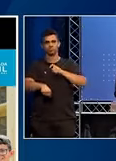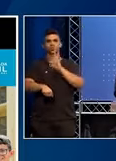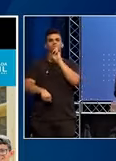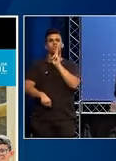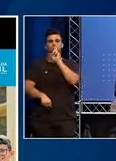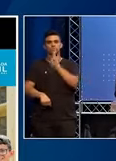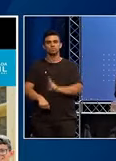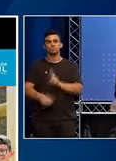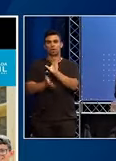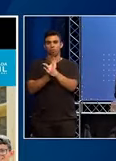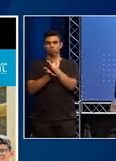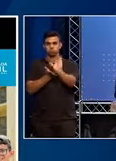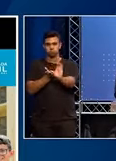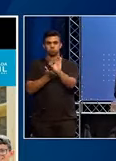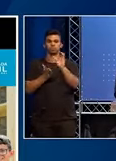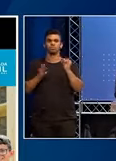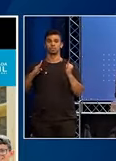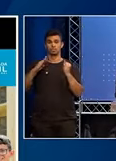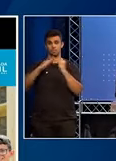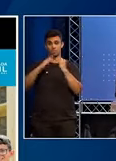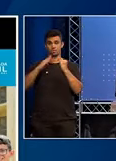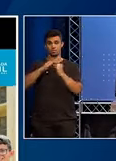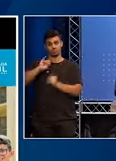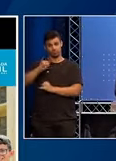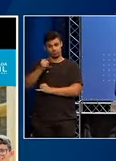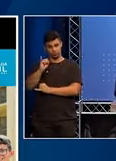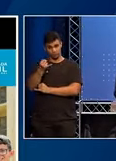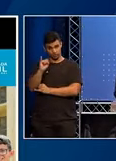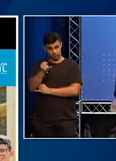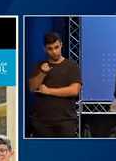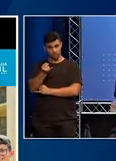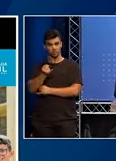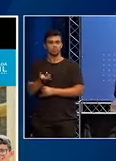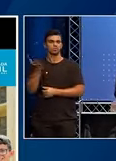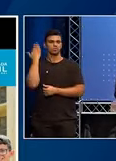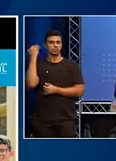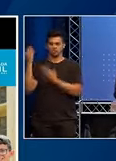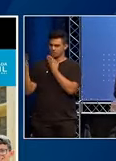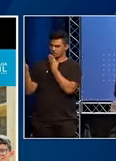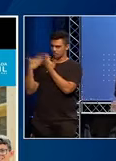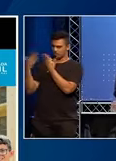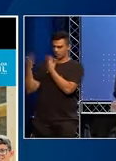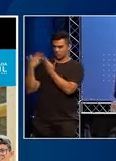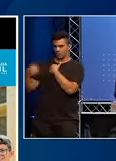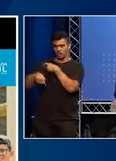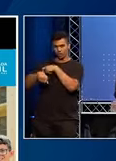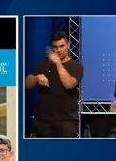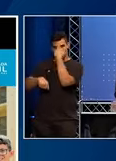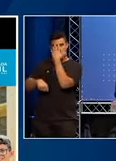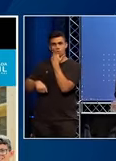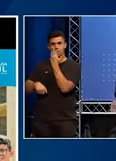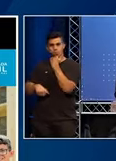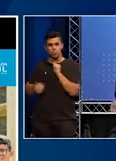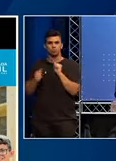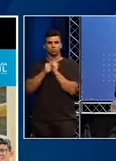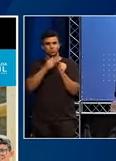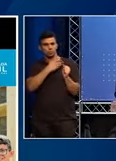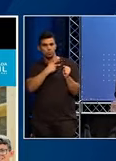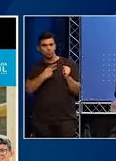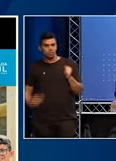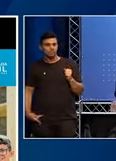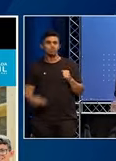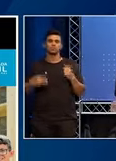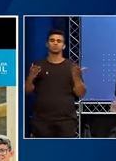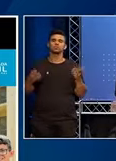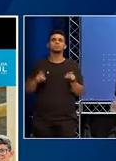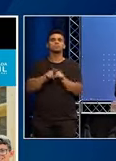resultado de crédito imobiliário em janeiro. E a gente estava conversando agora no almoço com todos nós, com o presidente, com o ministro Paulo